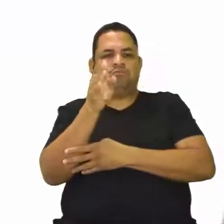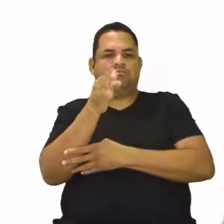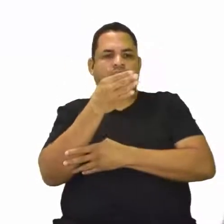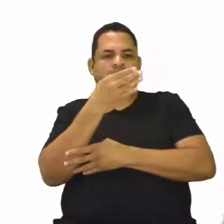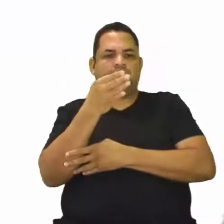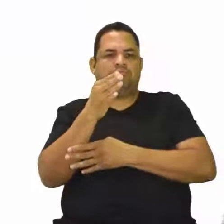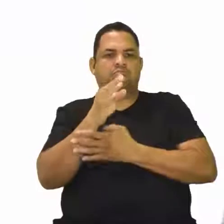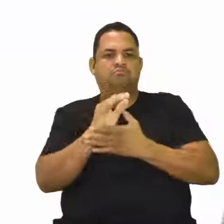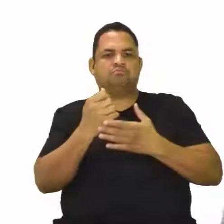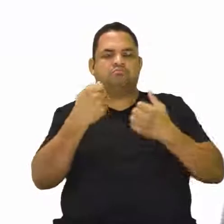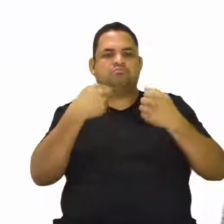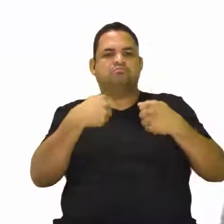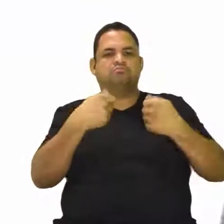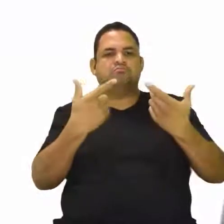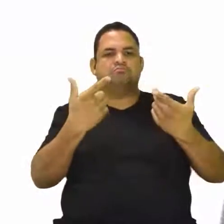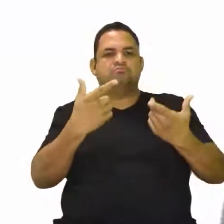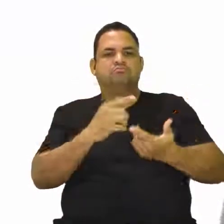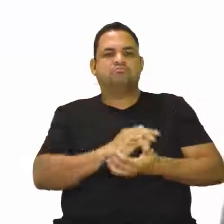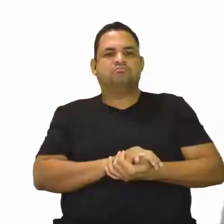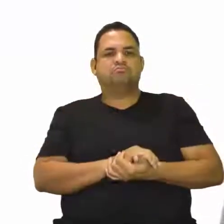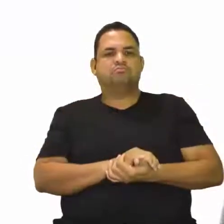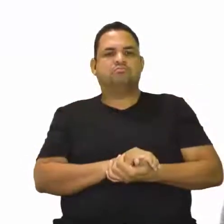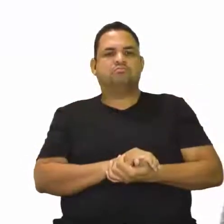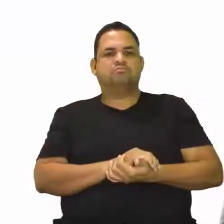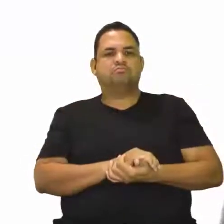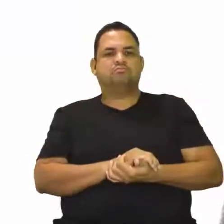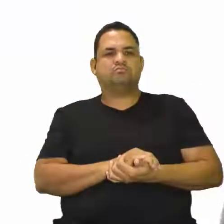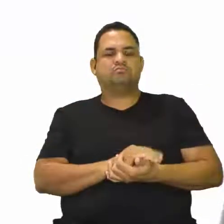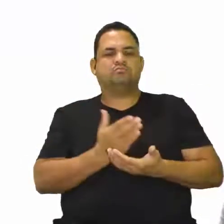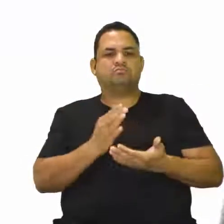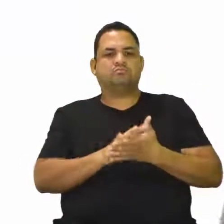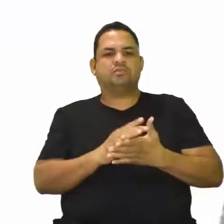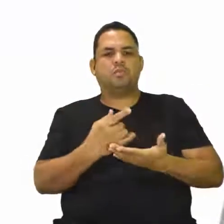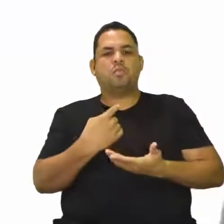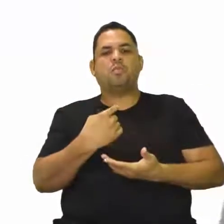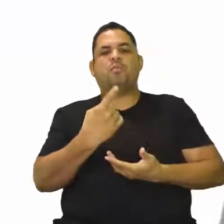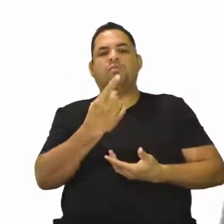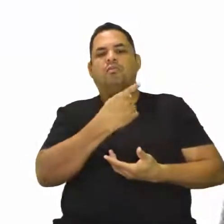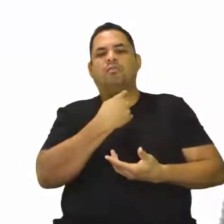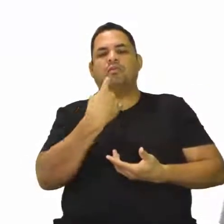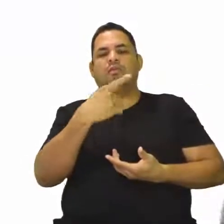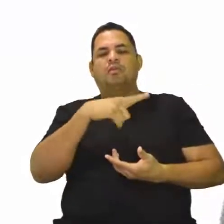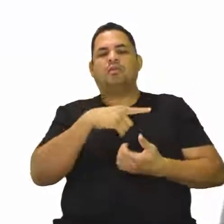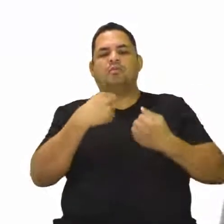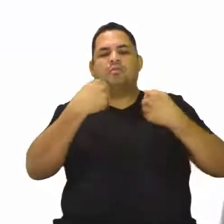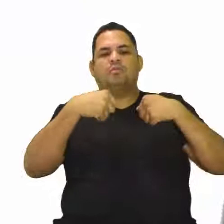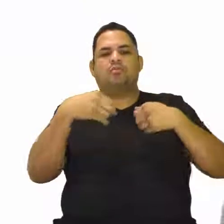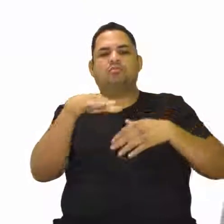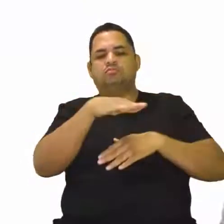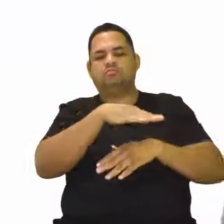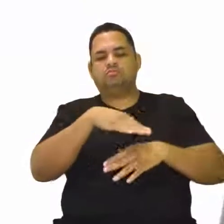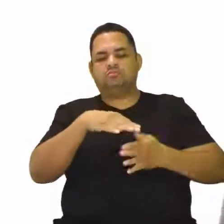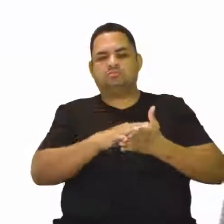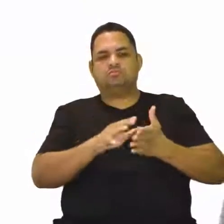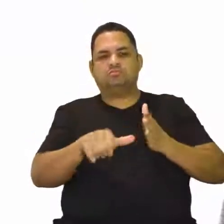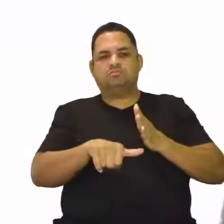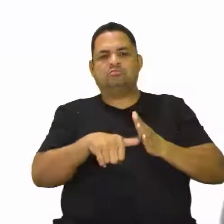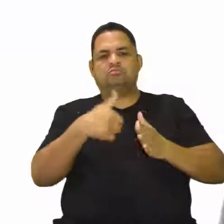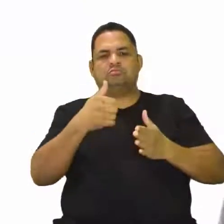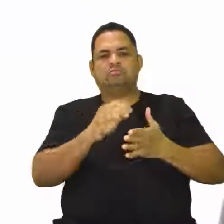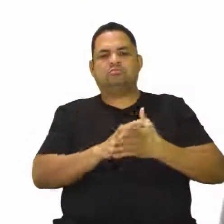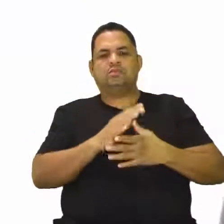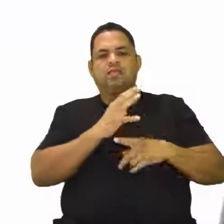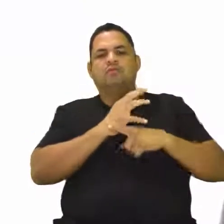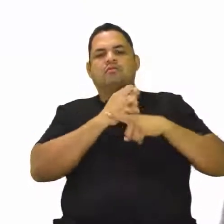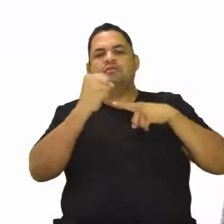o seu posicionamento aqui que manda somos nós porque a primeira coisa que você faz quando